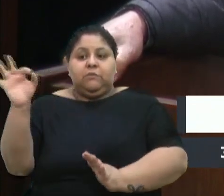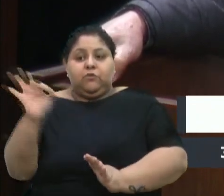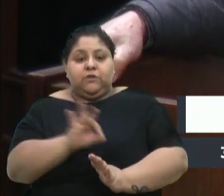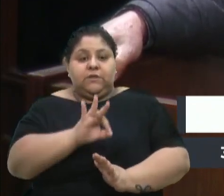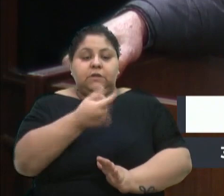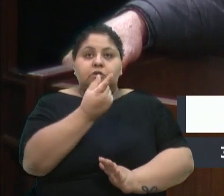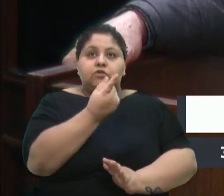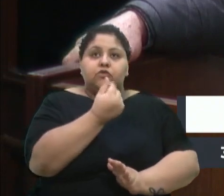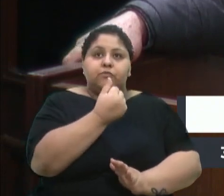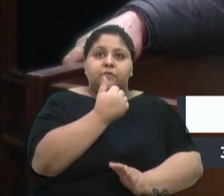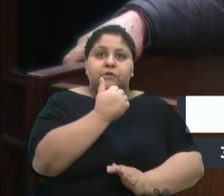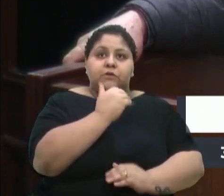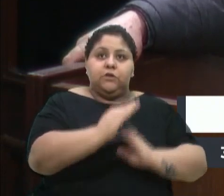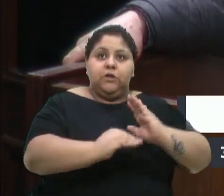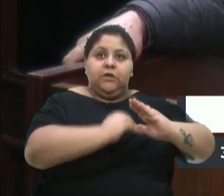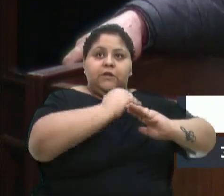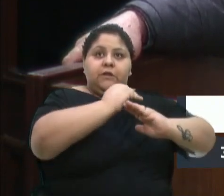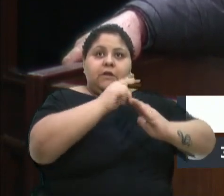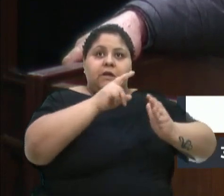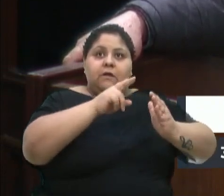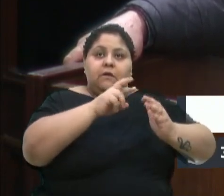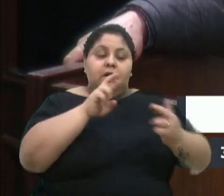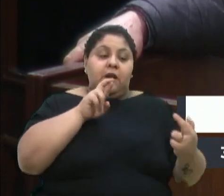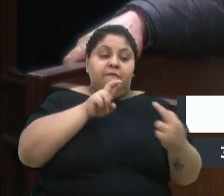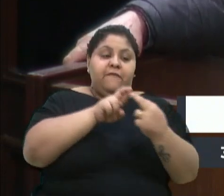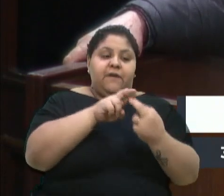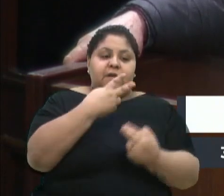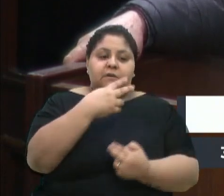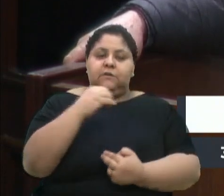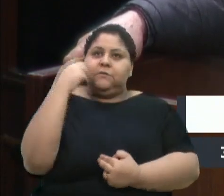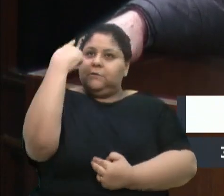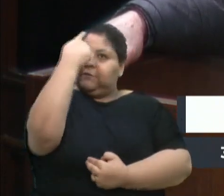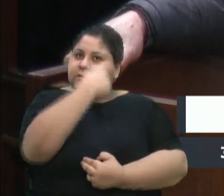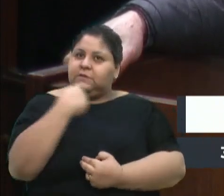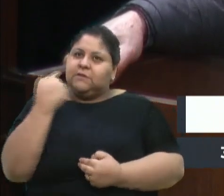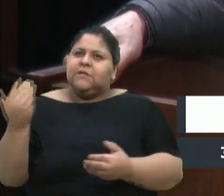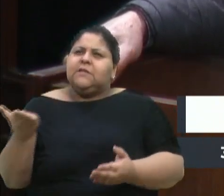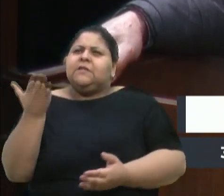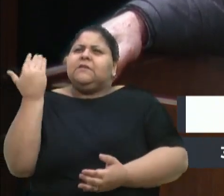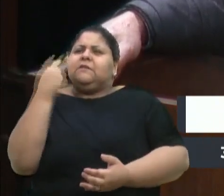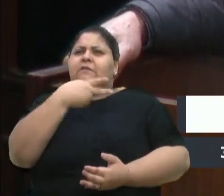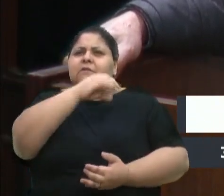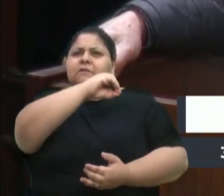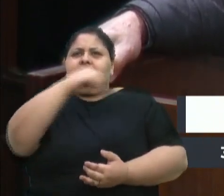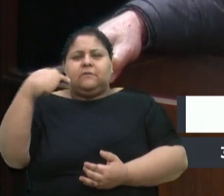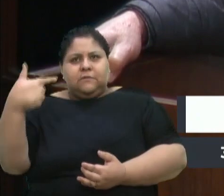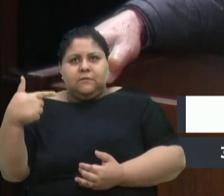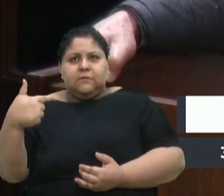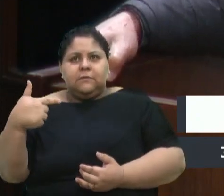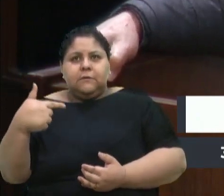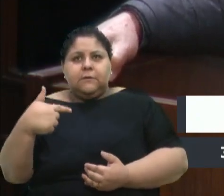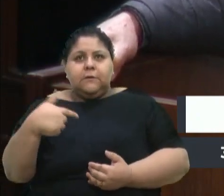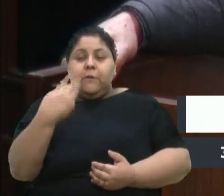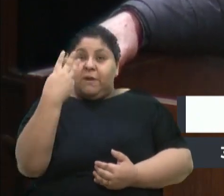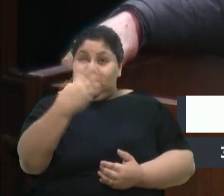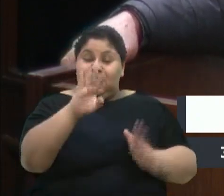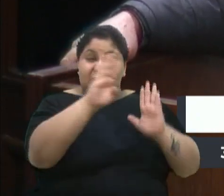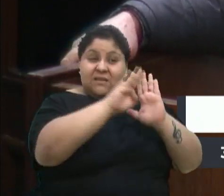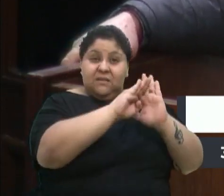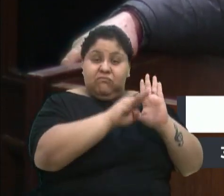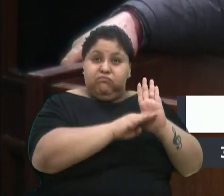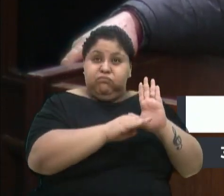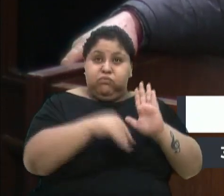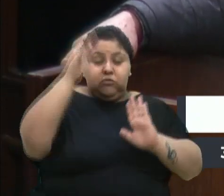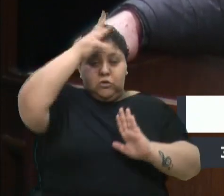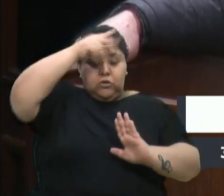desde 2007, para essas três categorias, o município amplia para